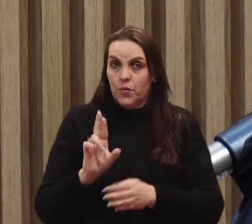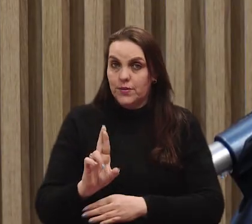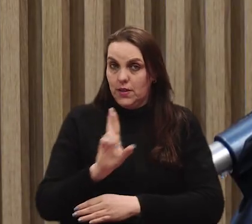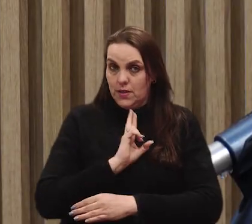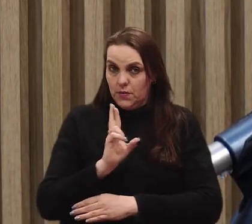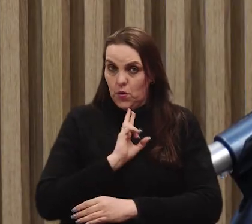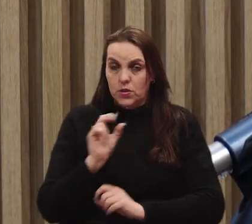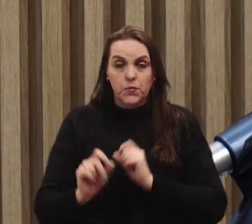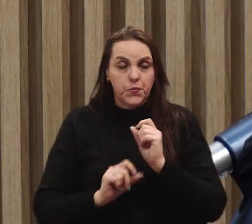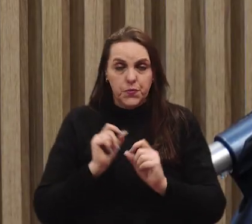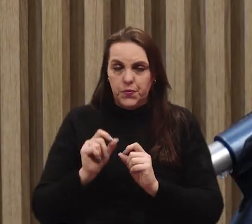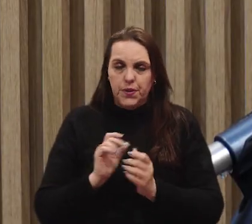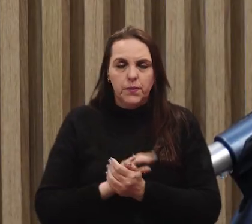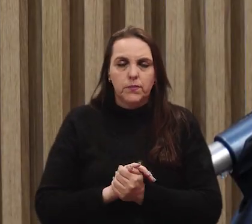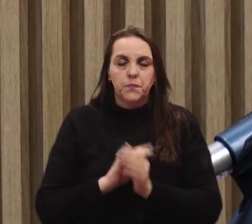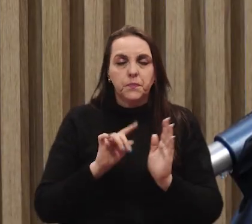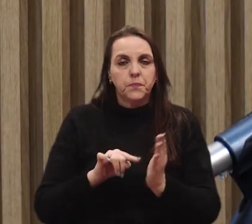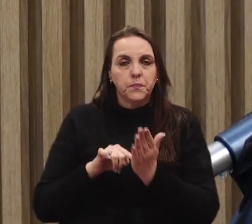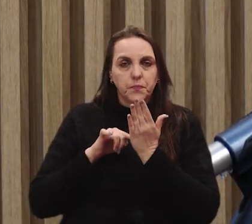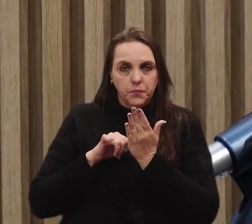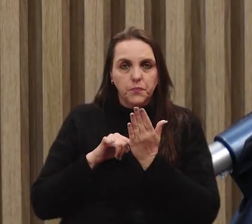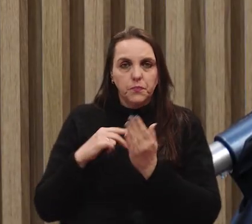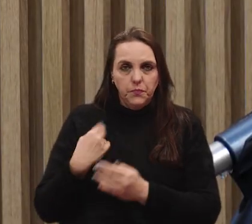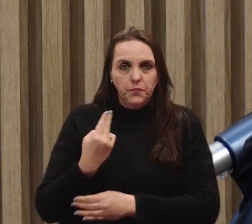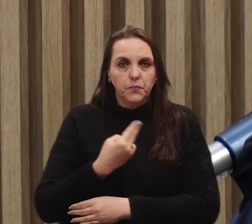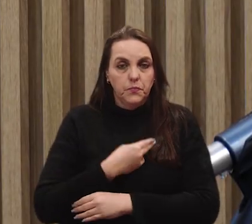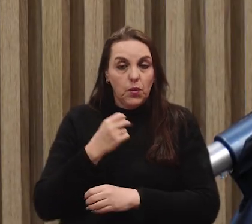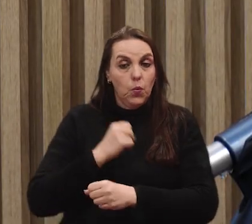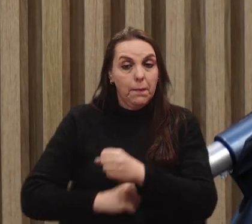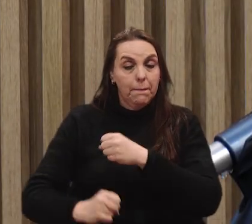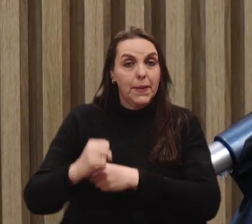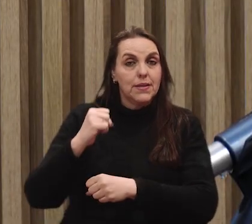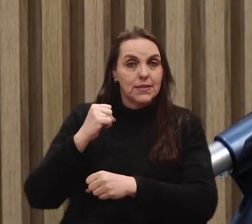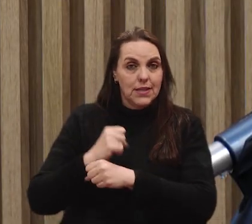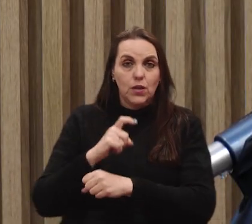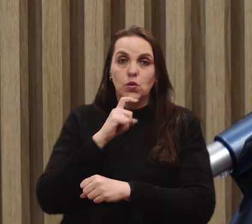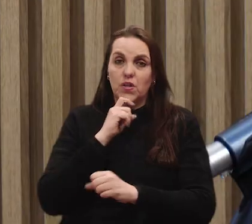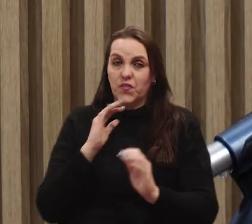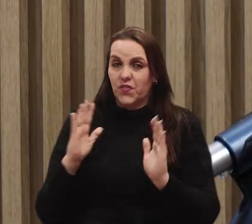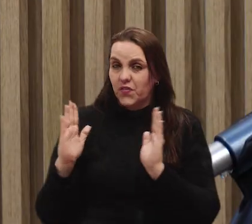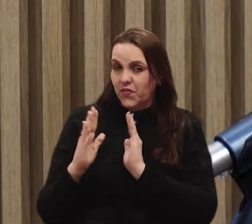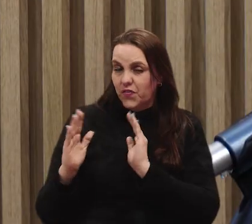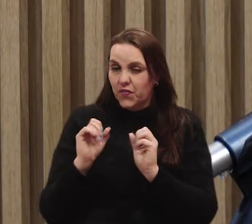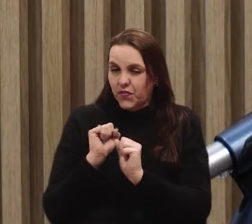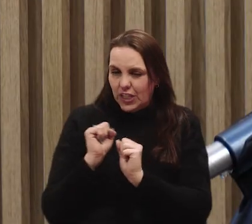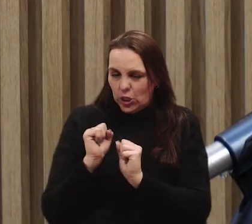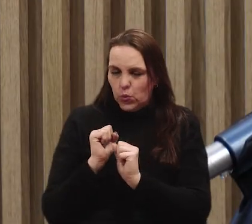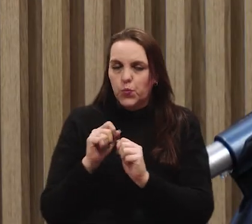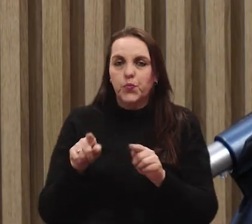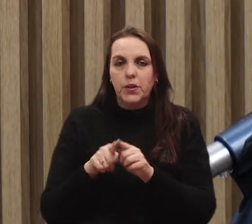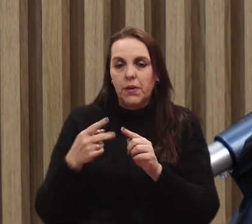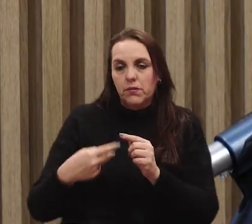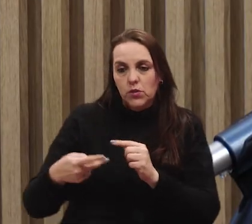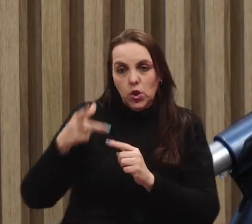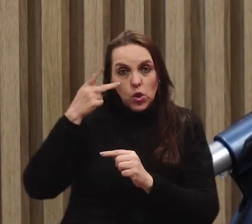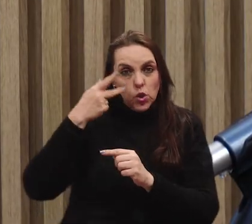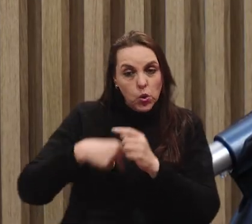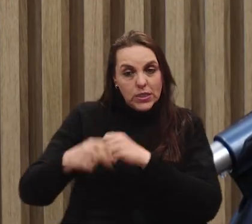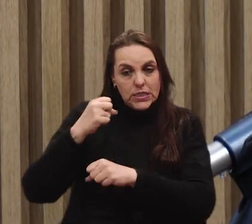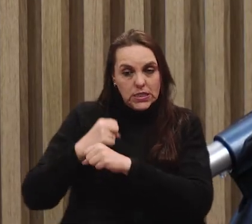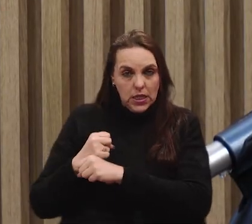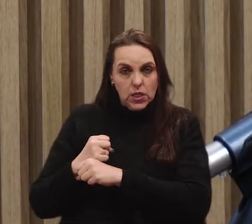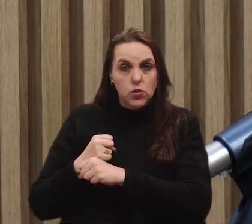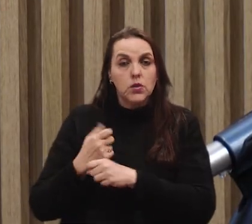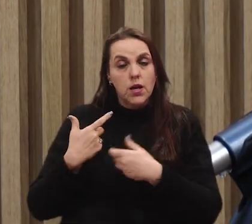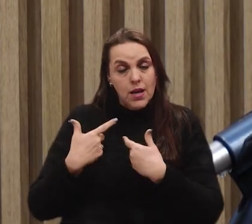não todas, eles têm demonstrado que no ano passado, no inverno e no ano retrasado, a pessoa consumiu algo muito